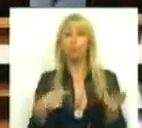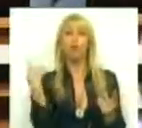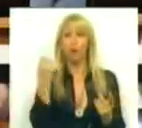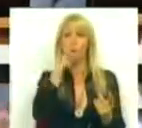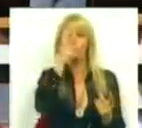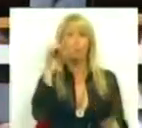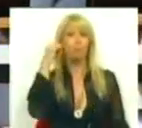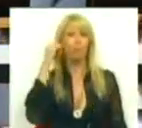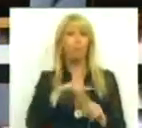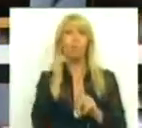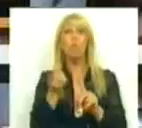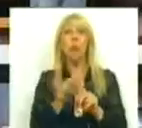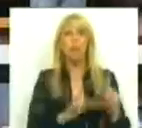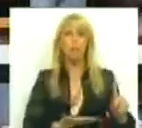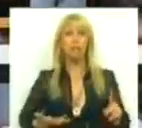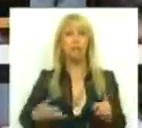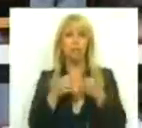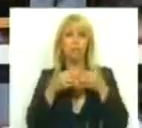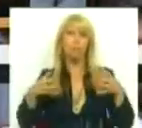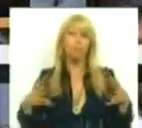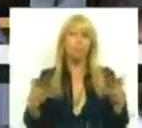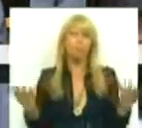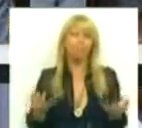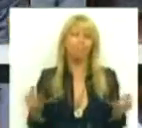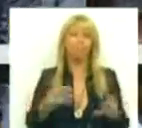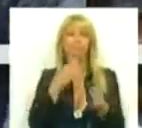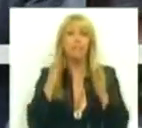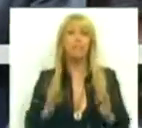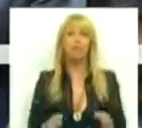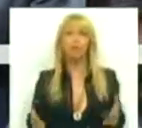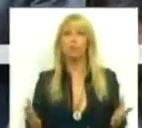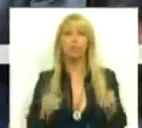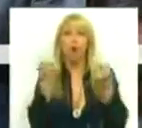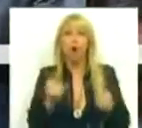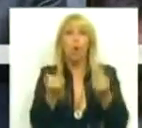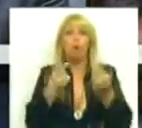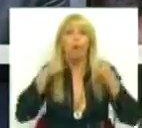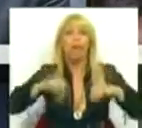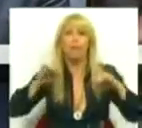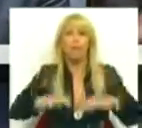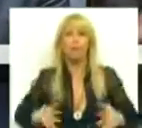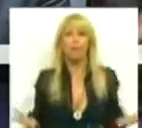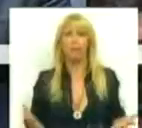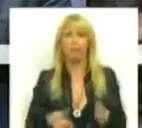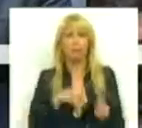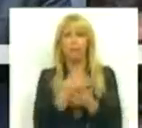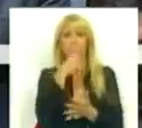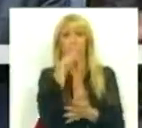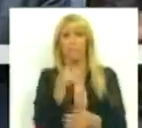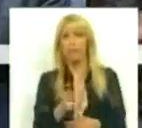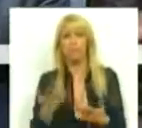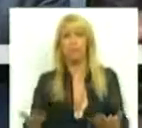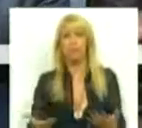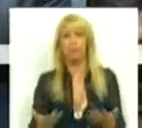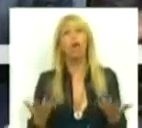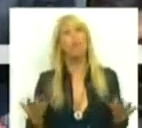ano envolvidos temos mais desemprego. É certo, e era também inevitável, sempre o dissemos. Mas